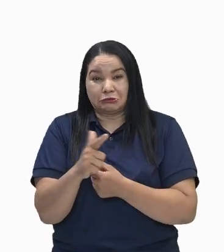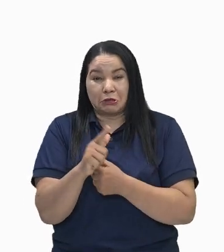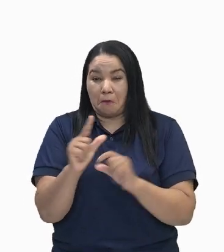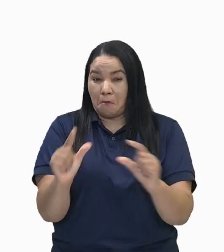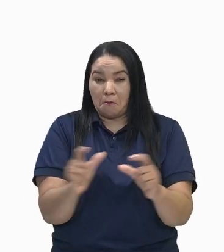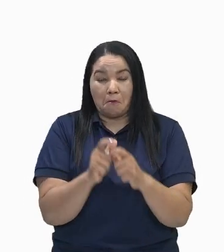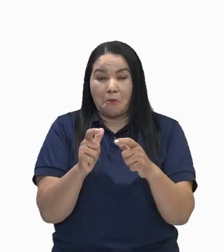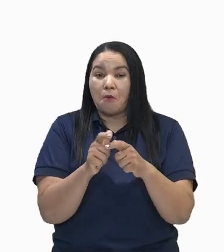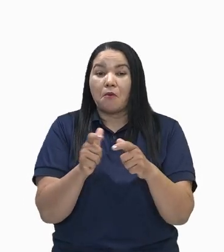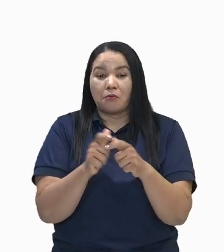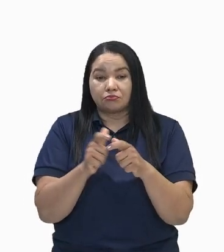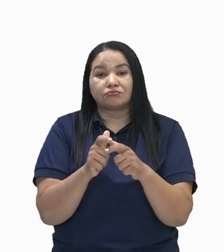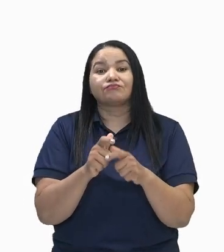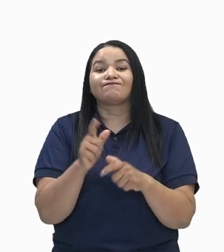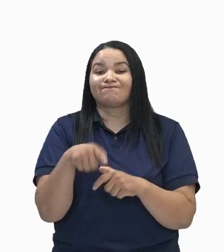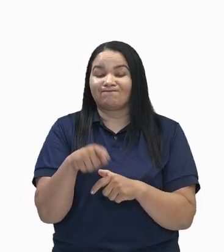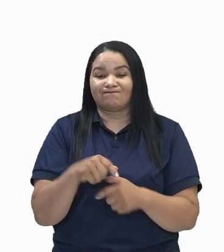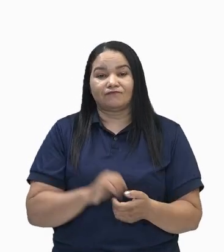Infelizmente,